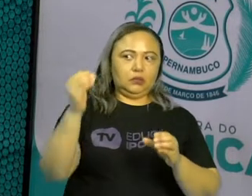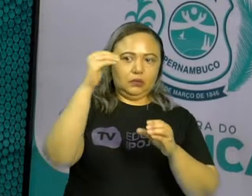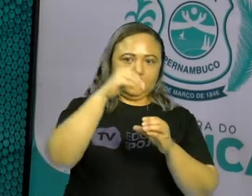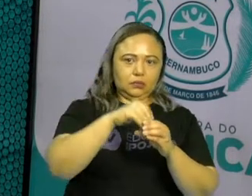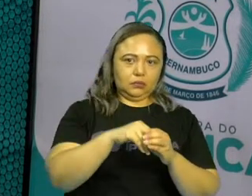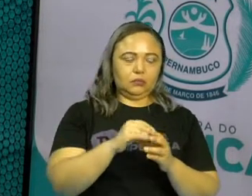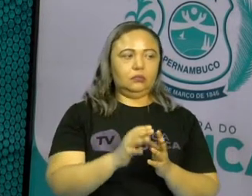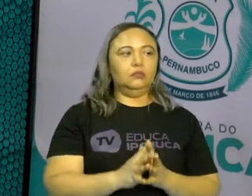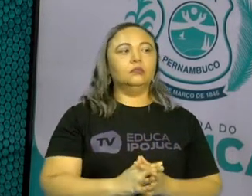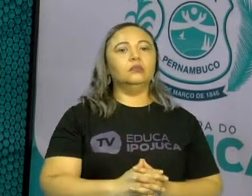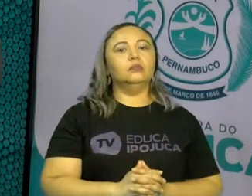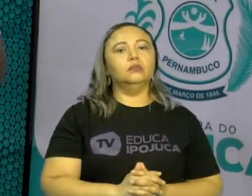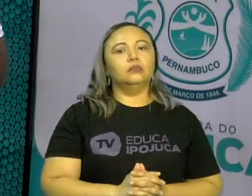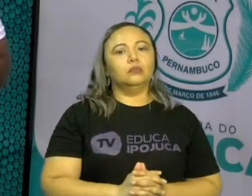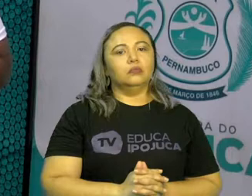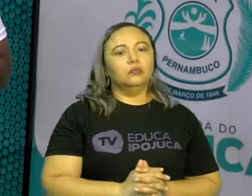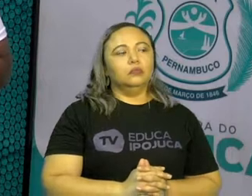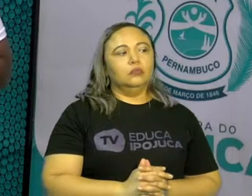em prática.